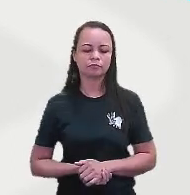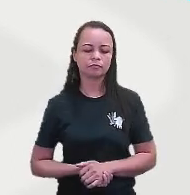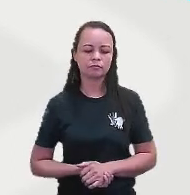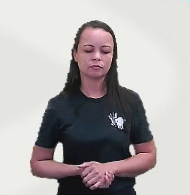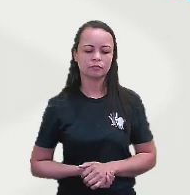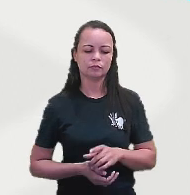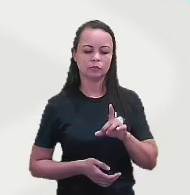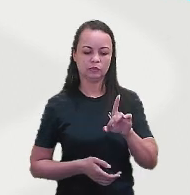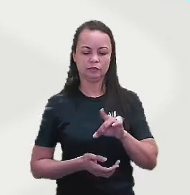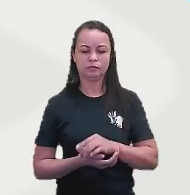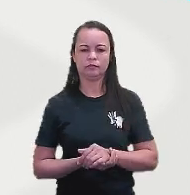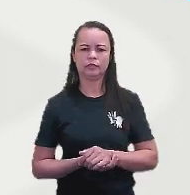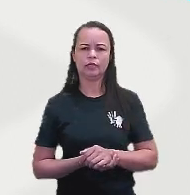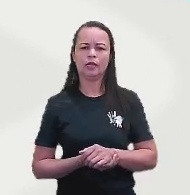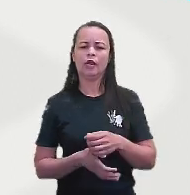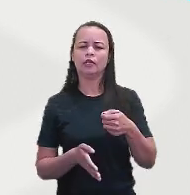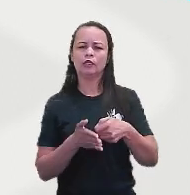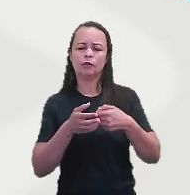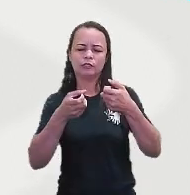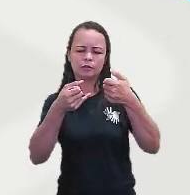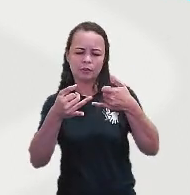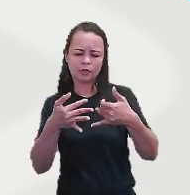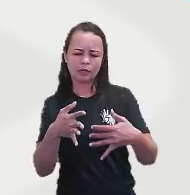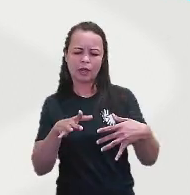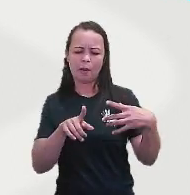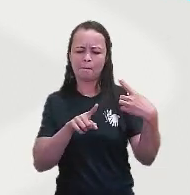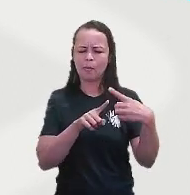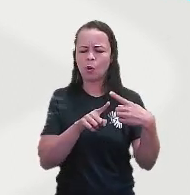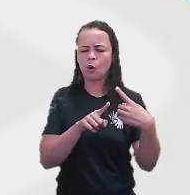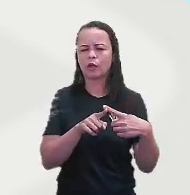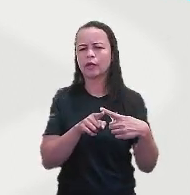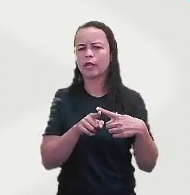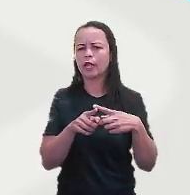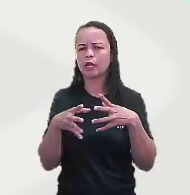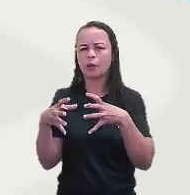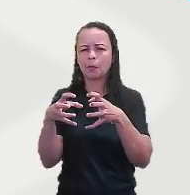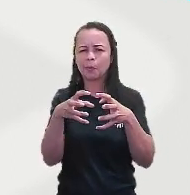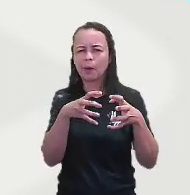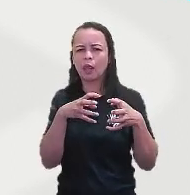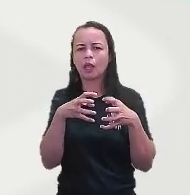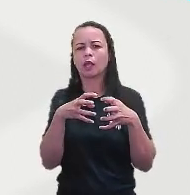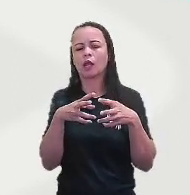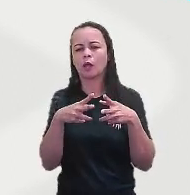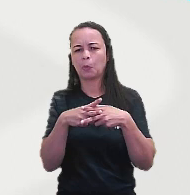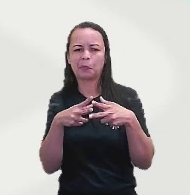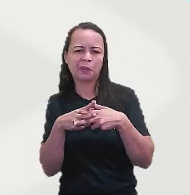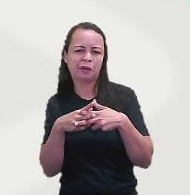Ele tentou explicar o porquê da briga.